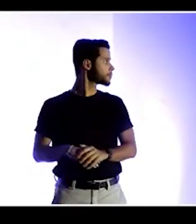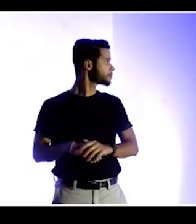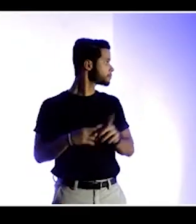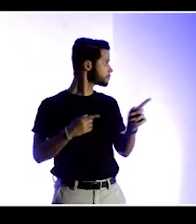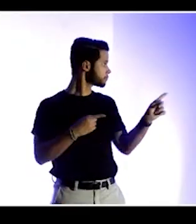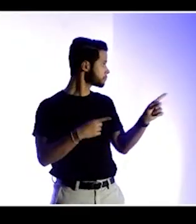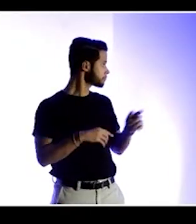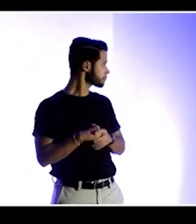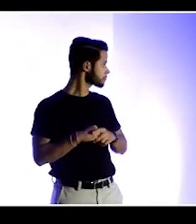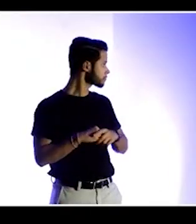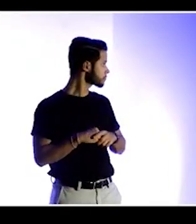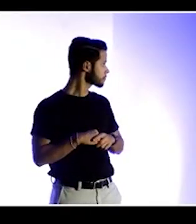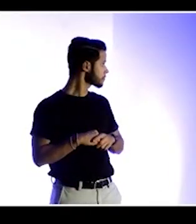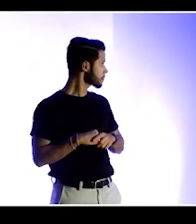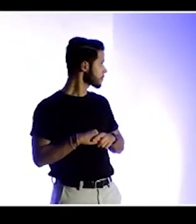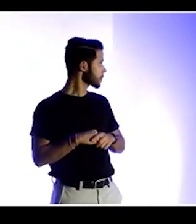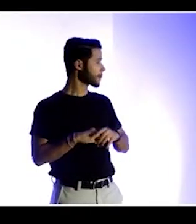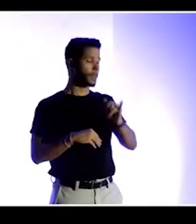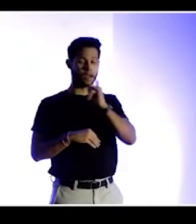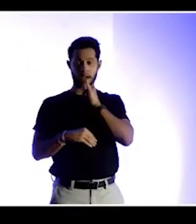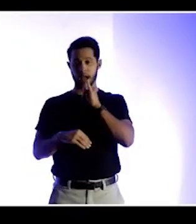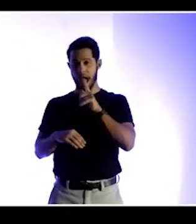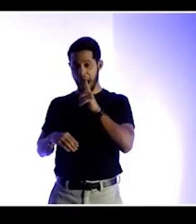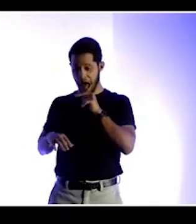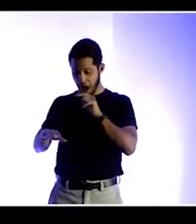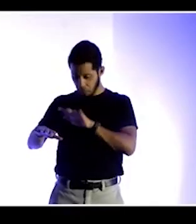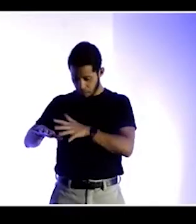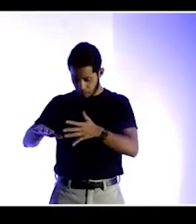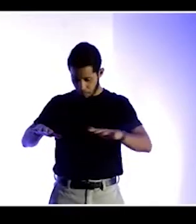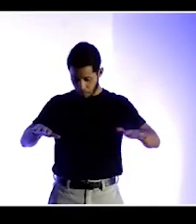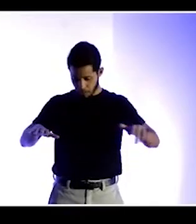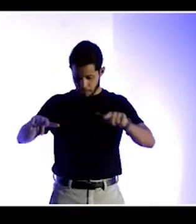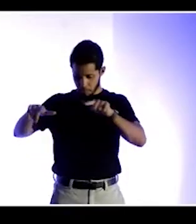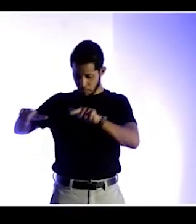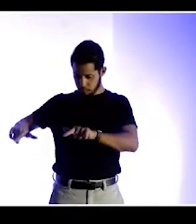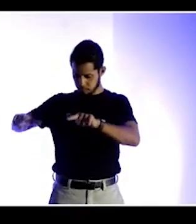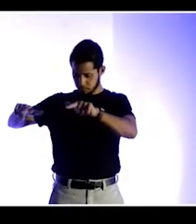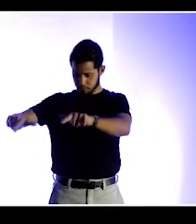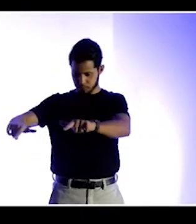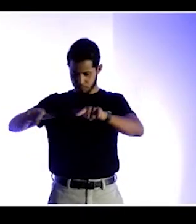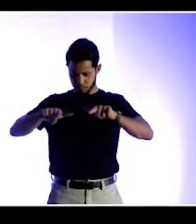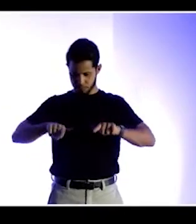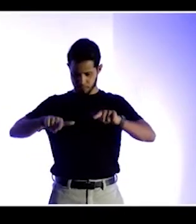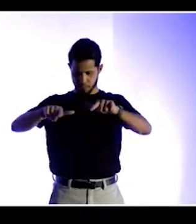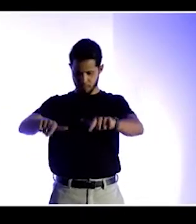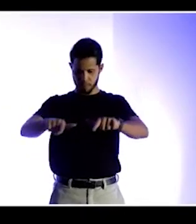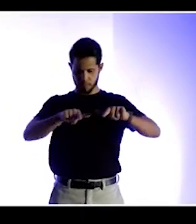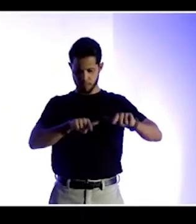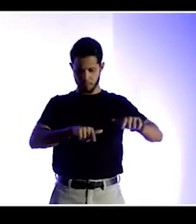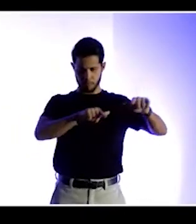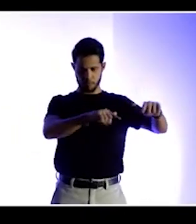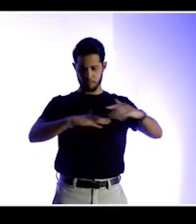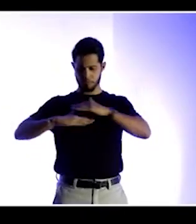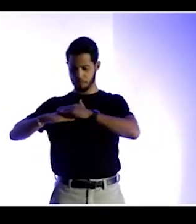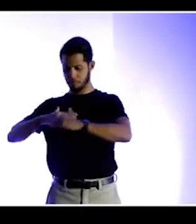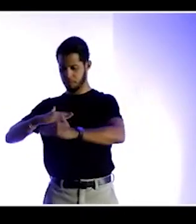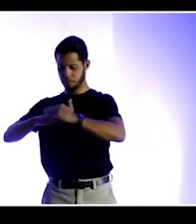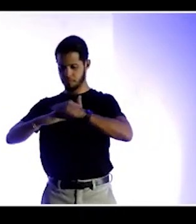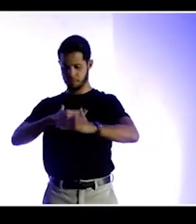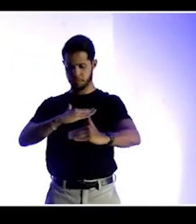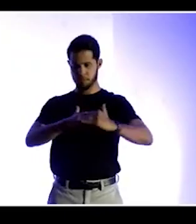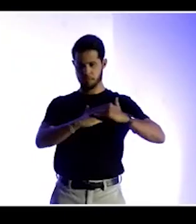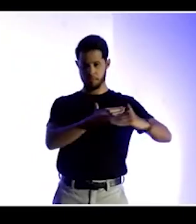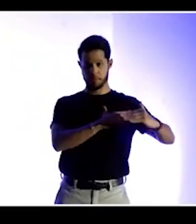flutuador aqui, por metro quadrado, custa mais caro do que a área numa usina de grande porte em solo e muito